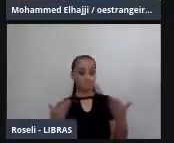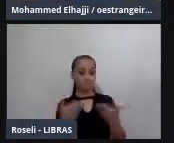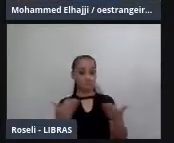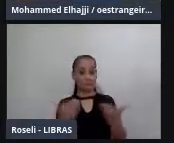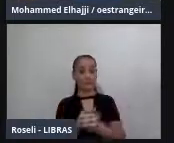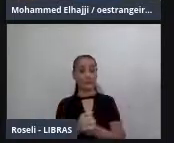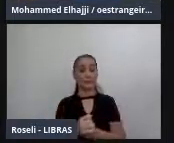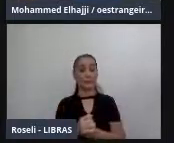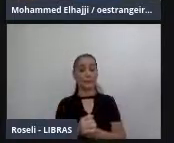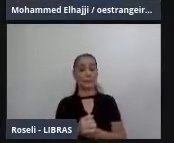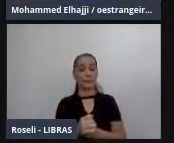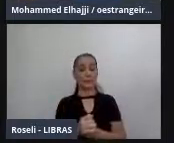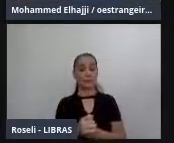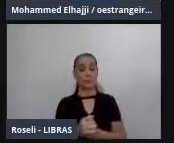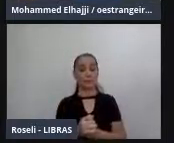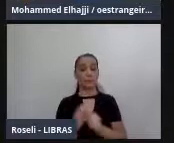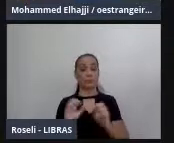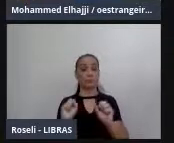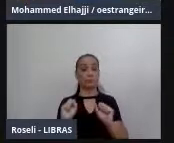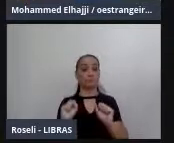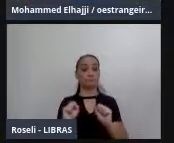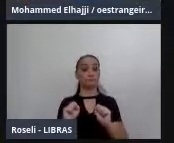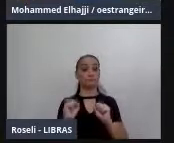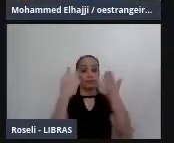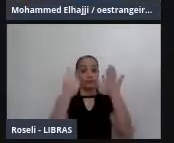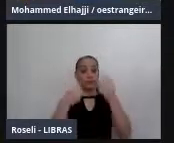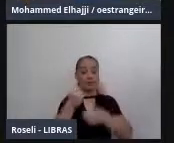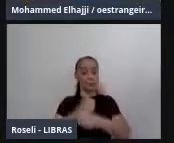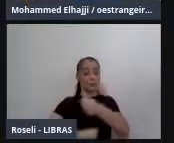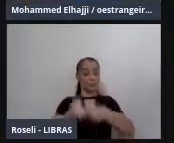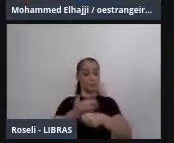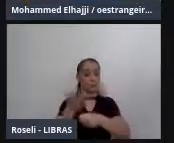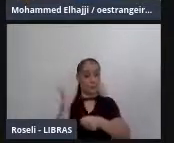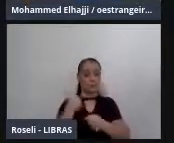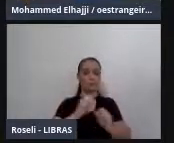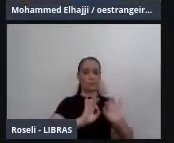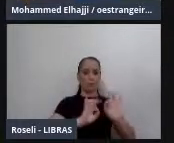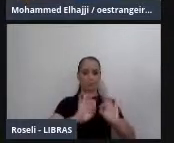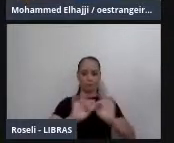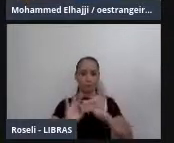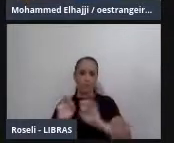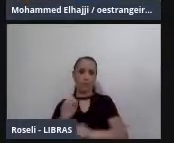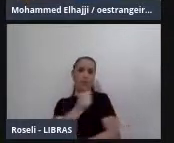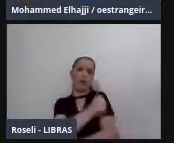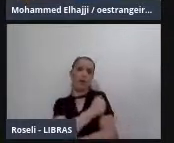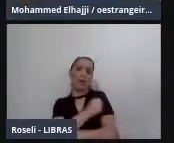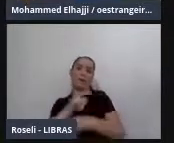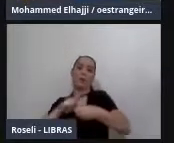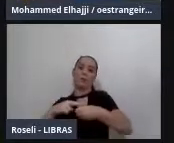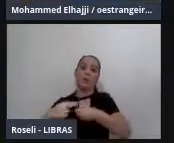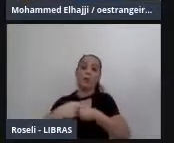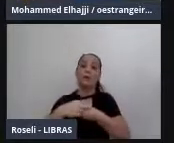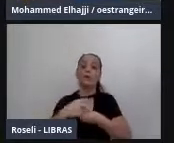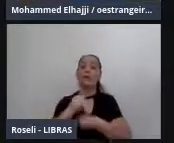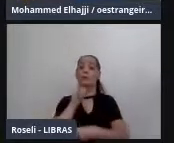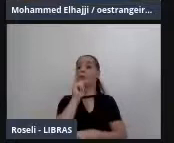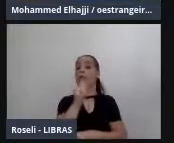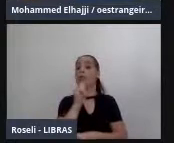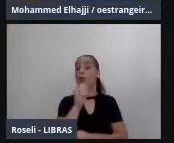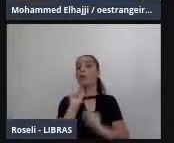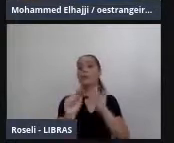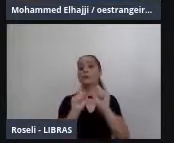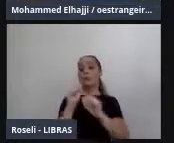é um evento que eu promovi no ano passado, o que os alunos da Unicamp têm para contar. Nós convidamos os alunos